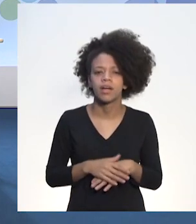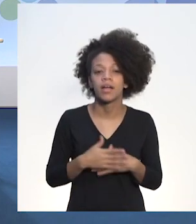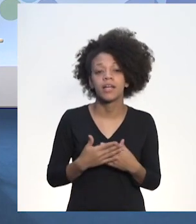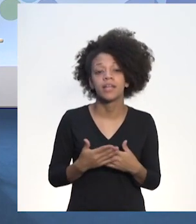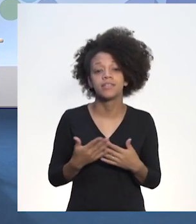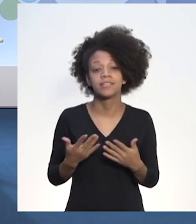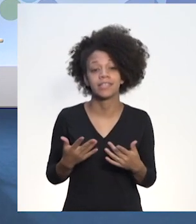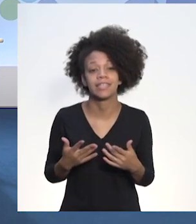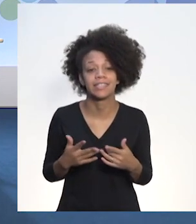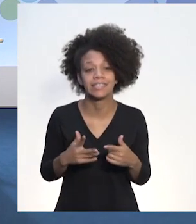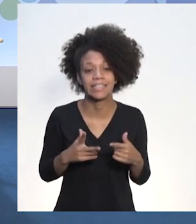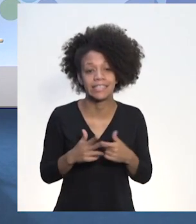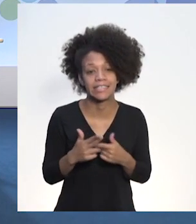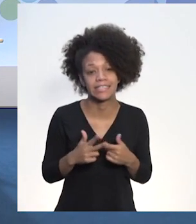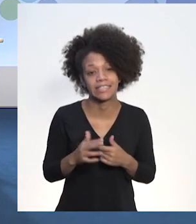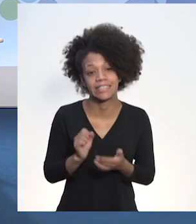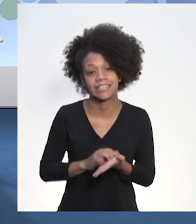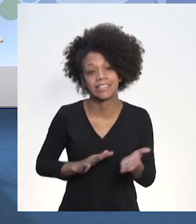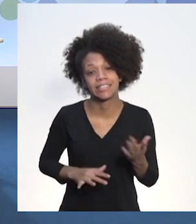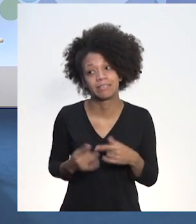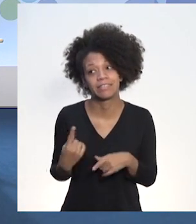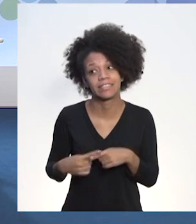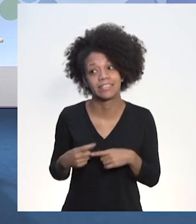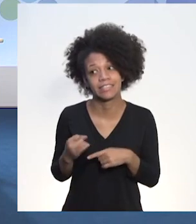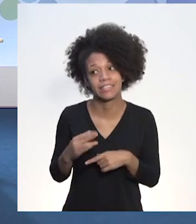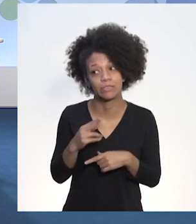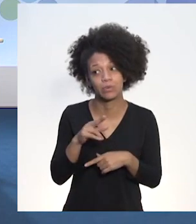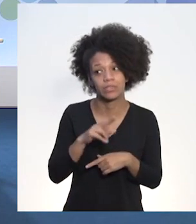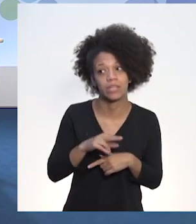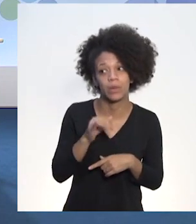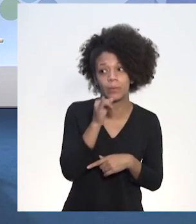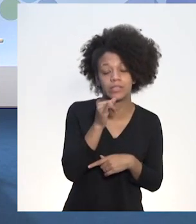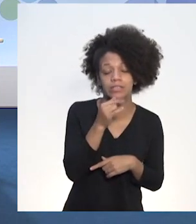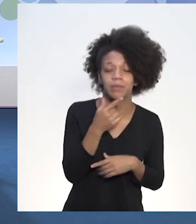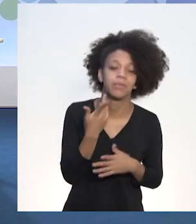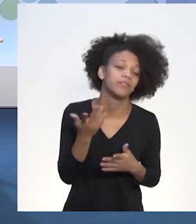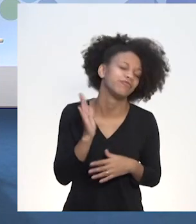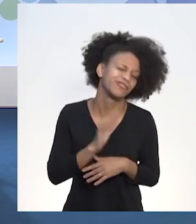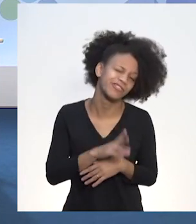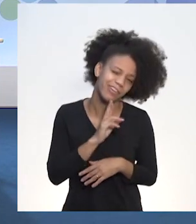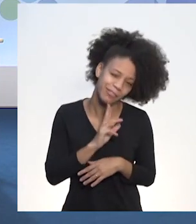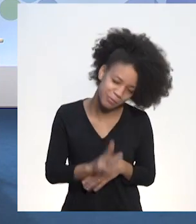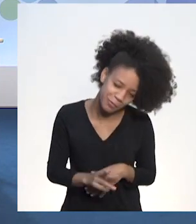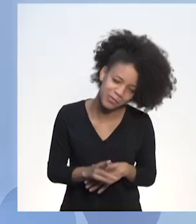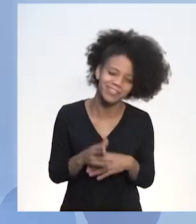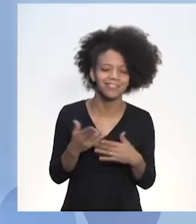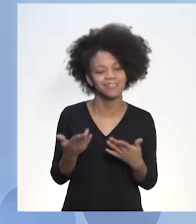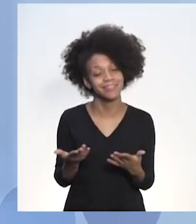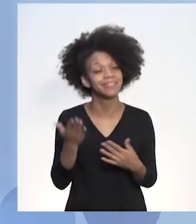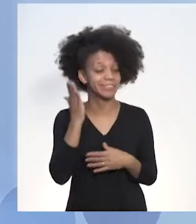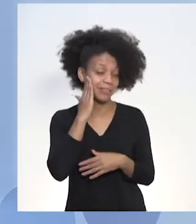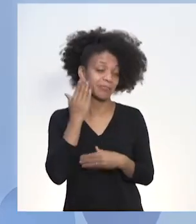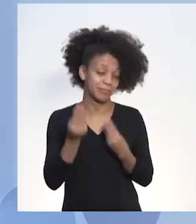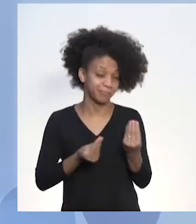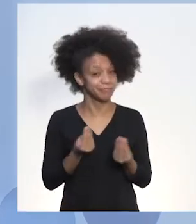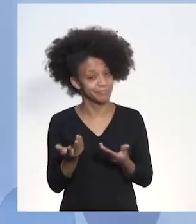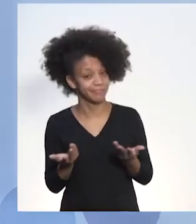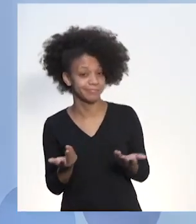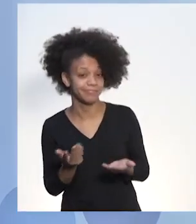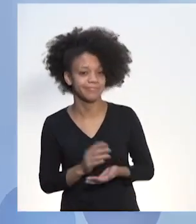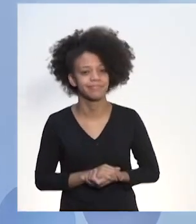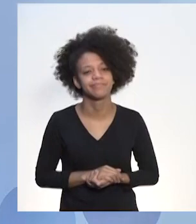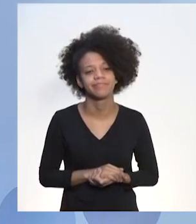interferir ali na ideia do exercício, né? Porque senão eu uso um exemplo ali, já fica a resposta e aí sabe como é que é